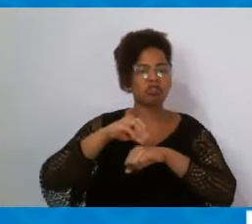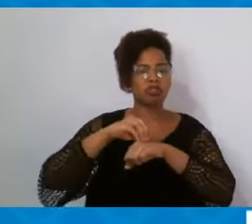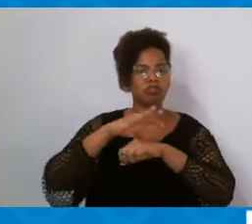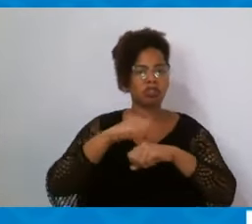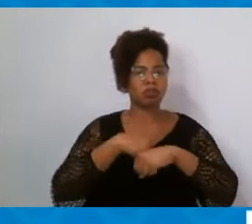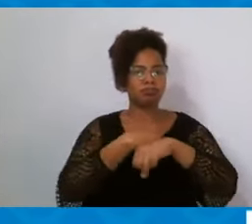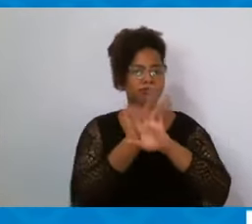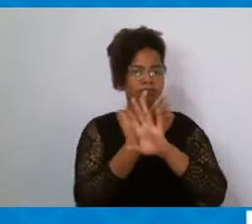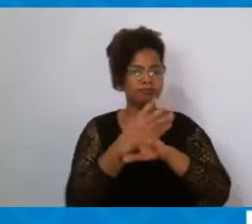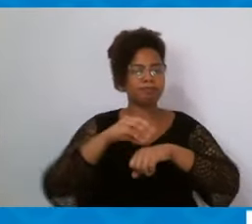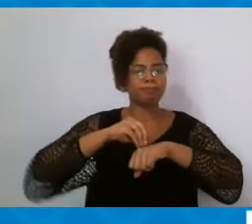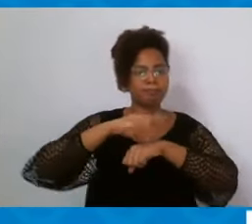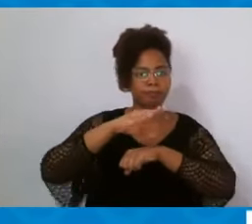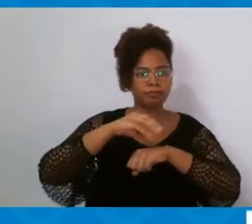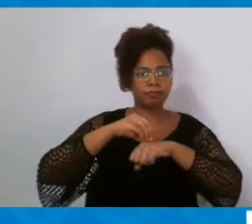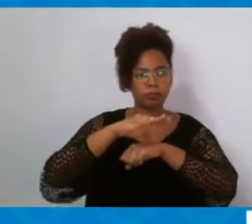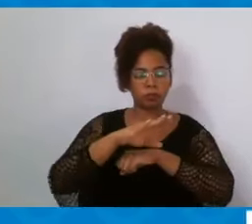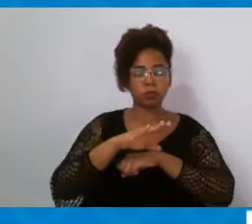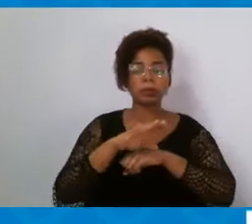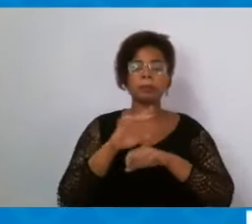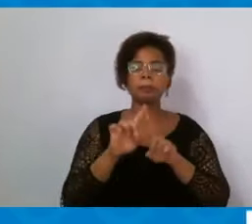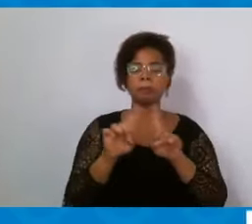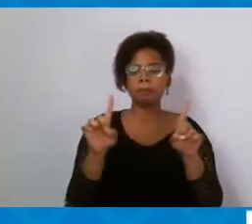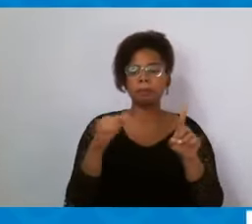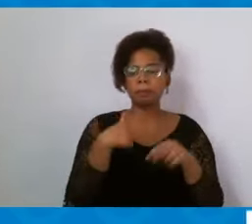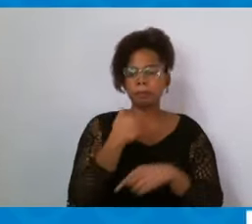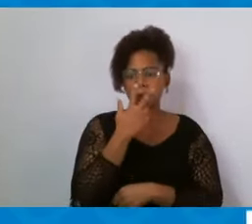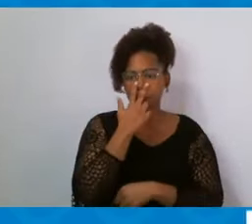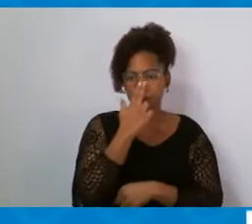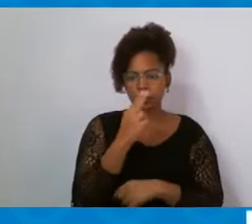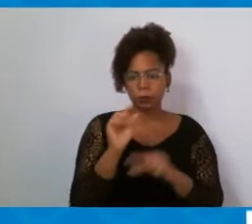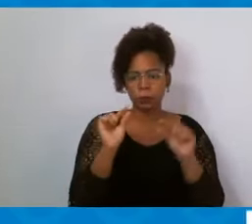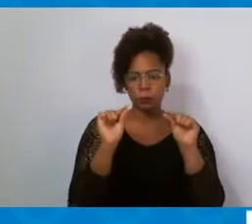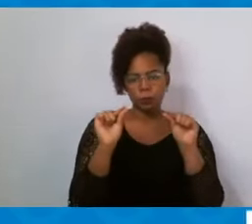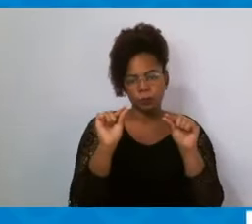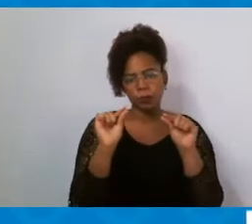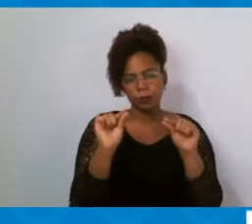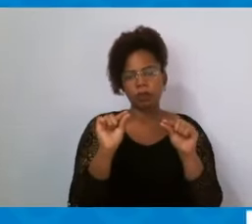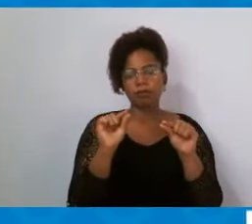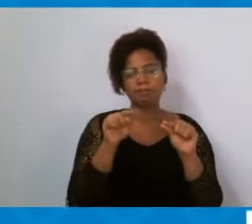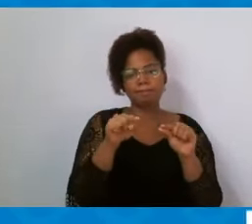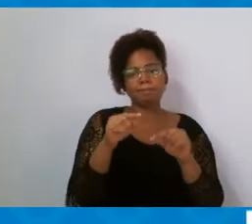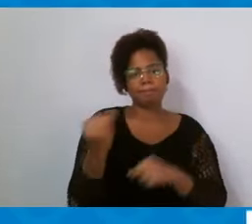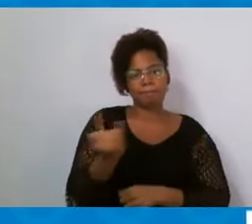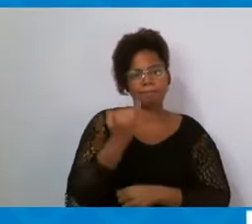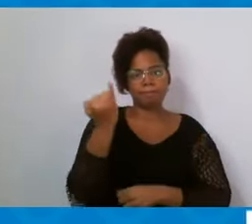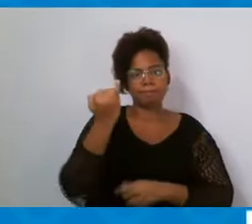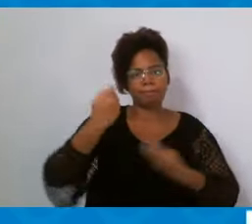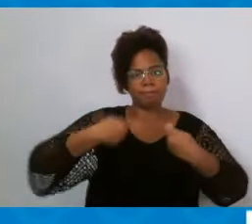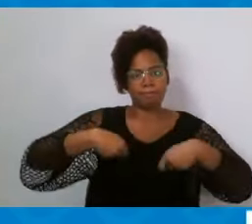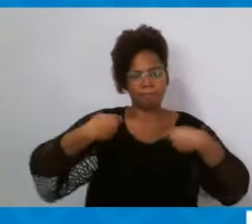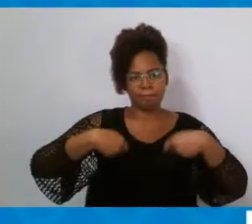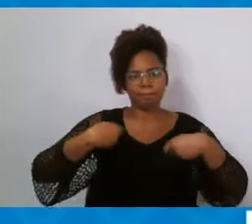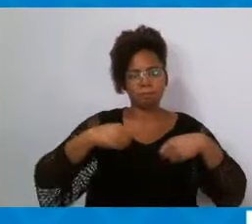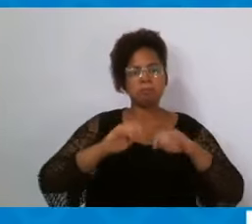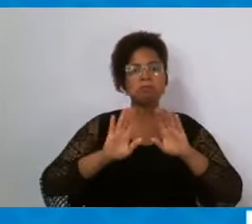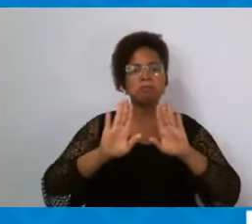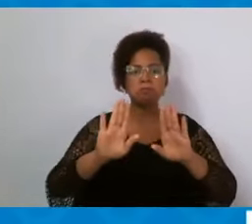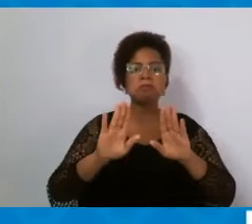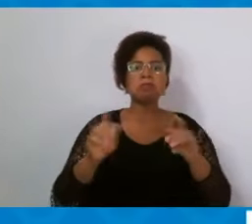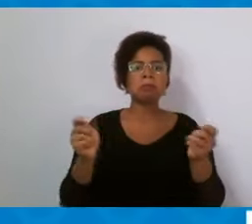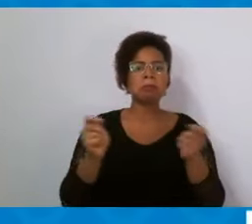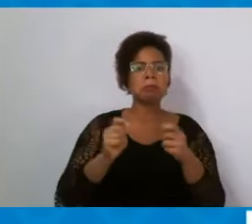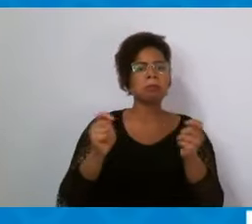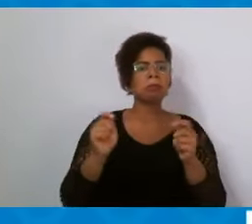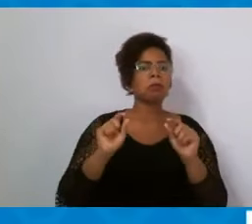E eu considero essa às vezes isso é necessário, obviamente, mas a gente pode usar muito